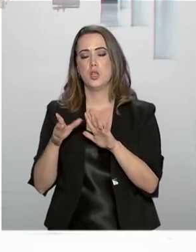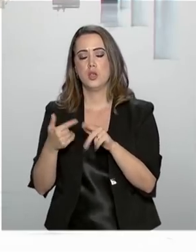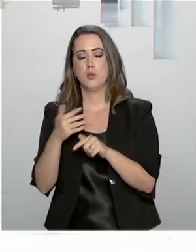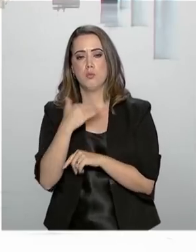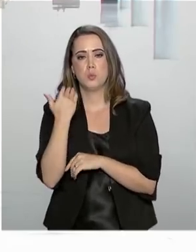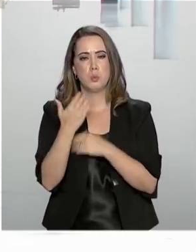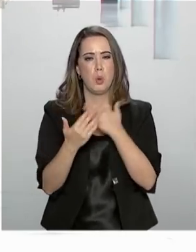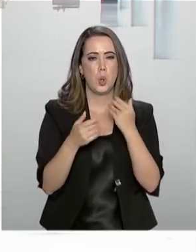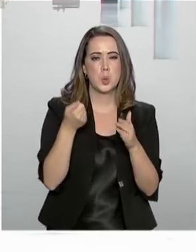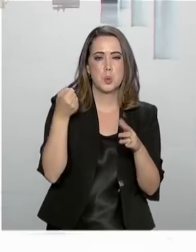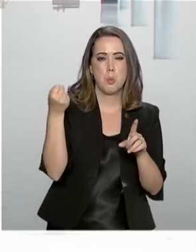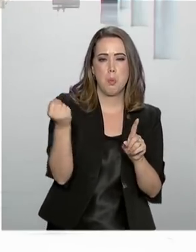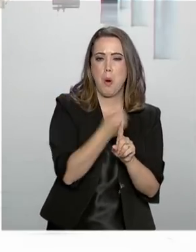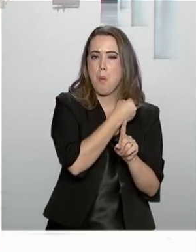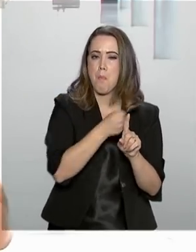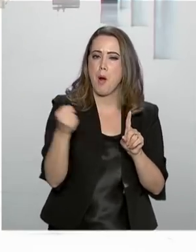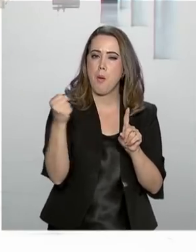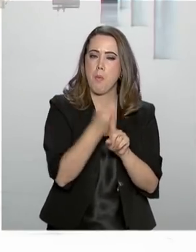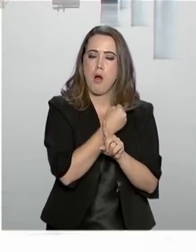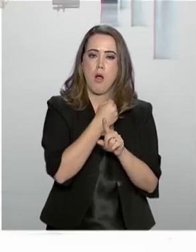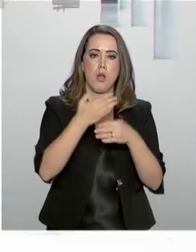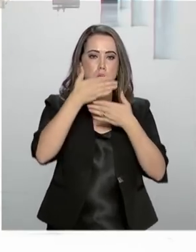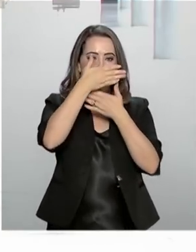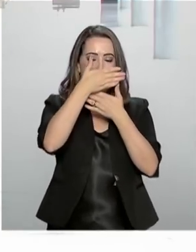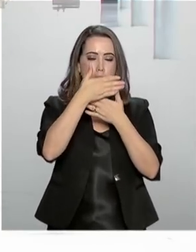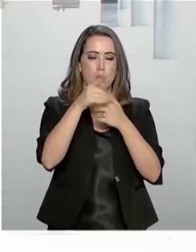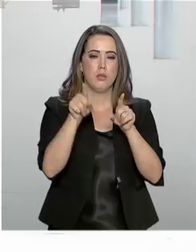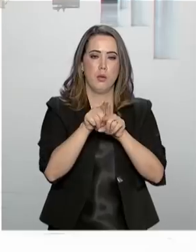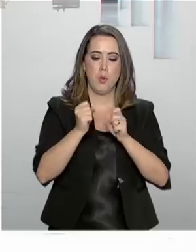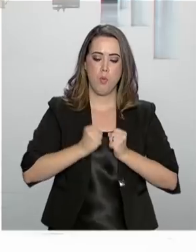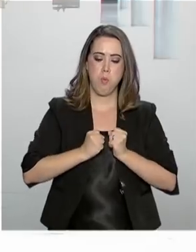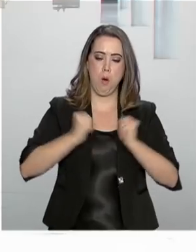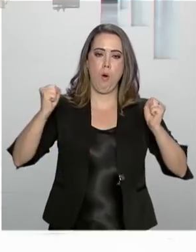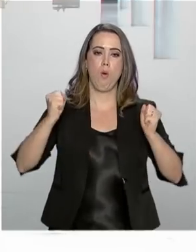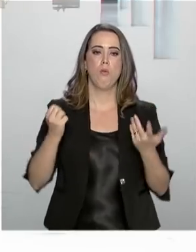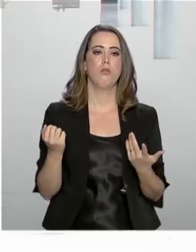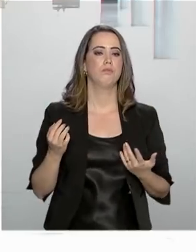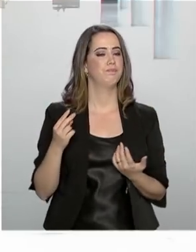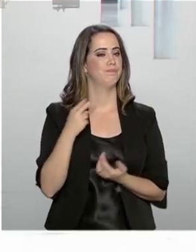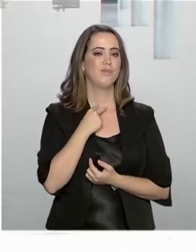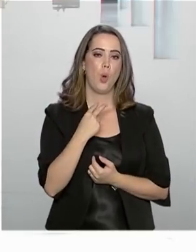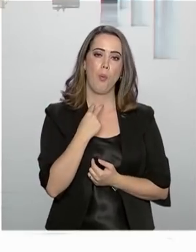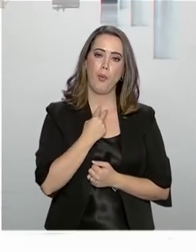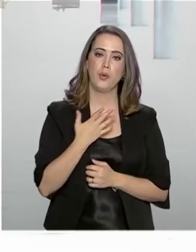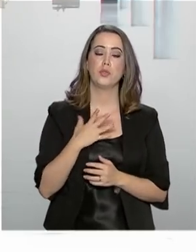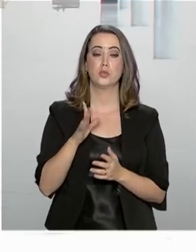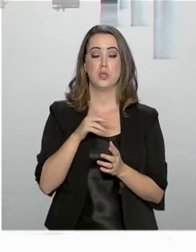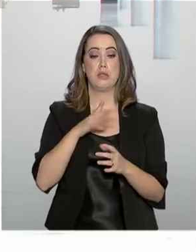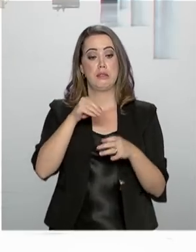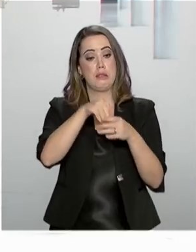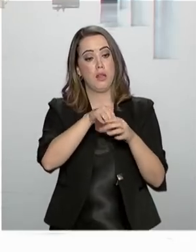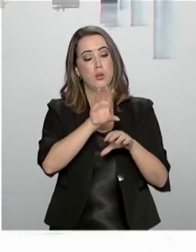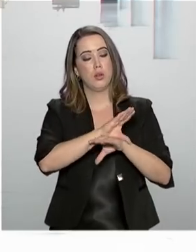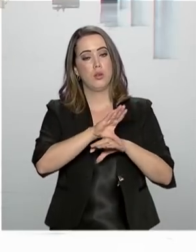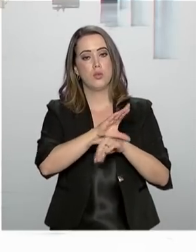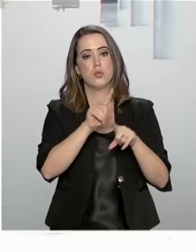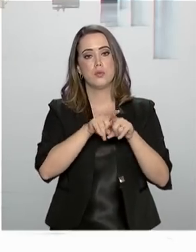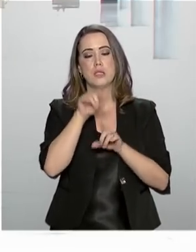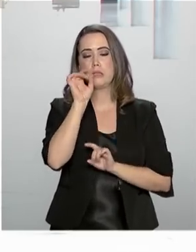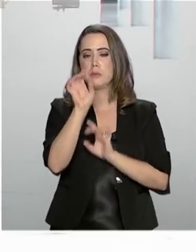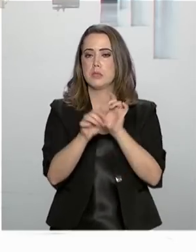e terrorismo além de outros crimes o indulto está previsto na Constituição Federal como atribuição